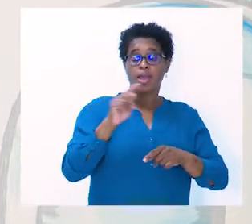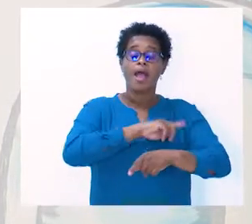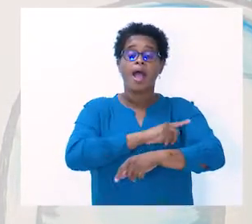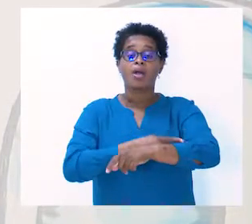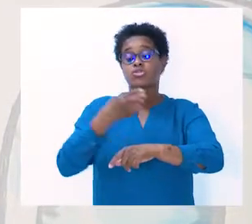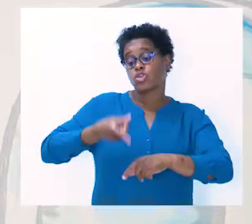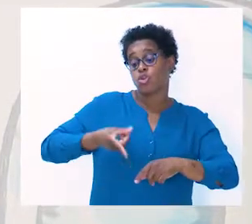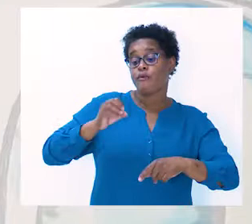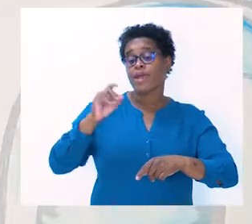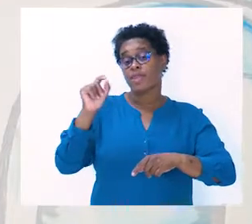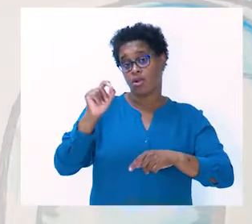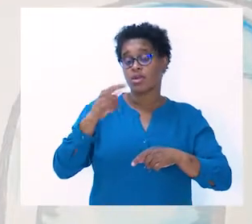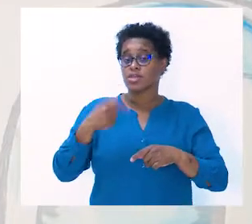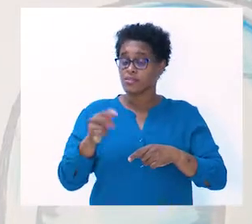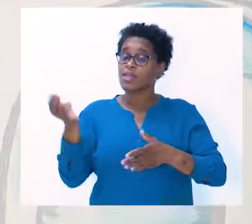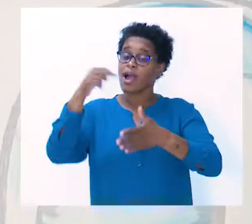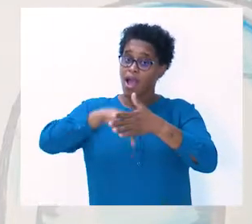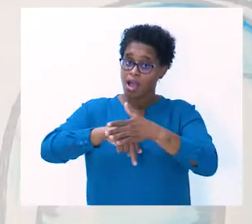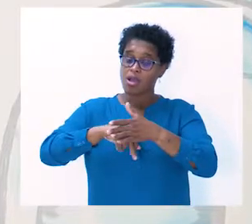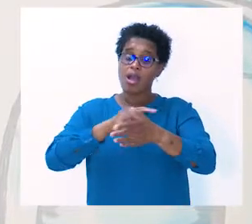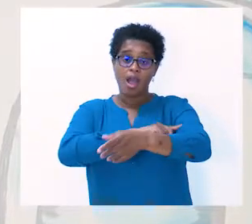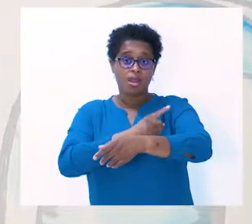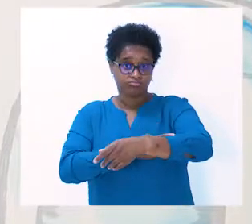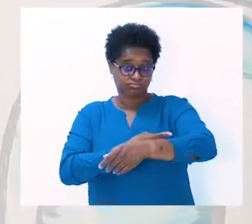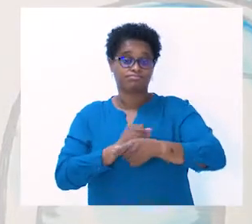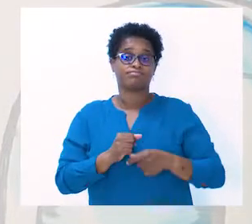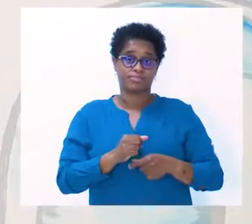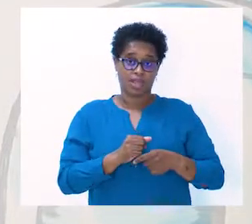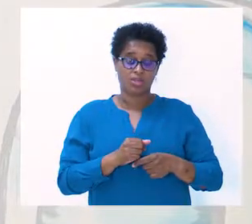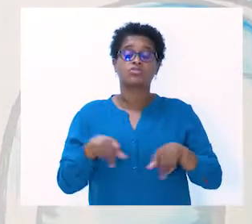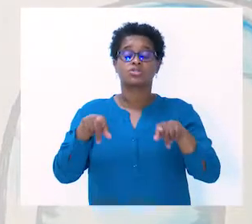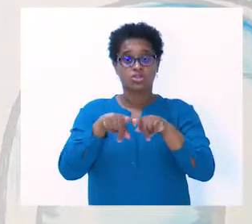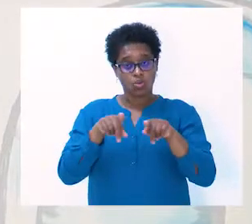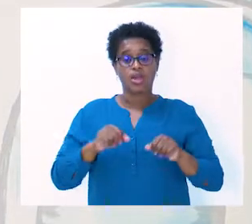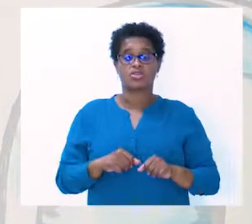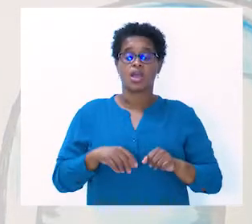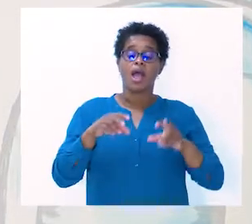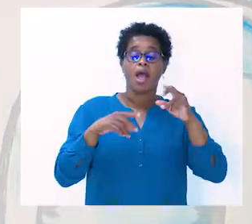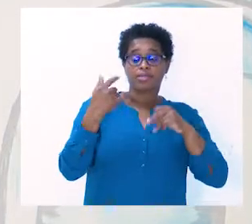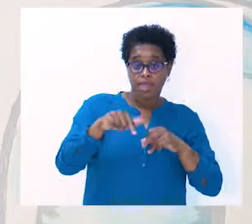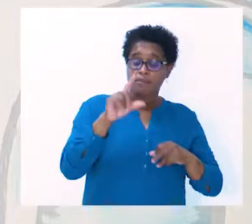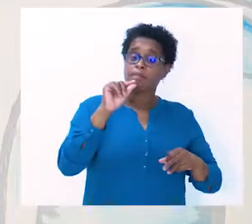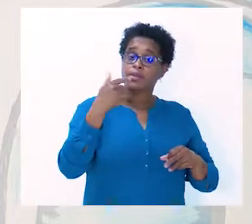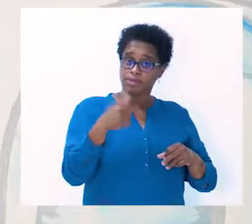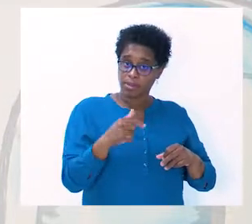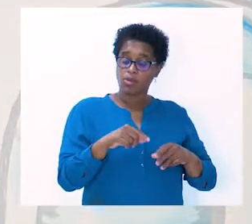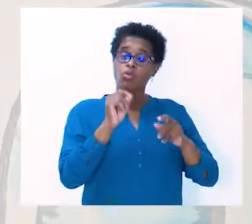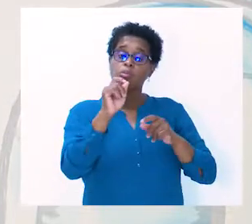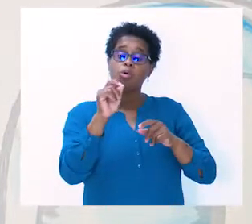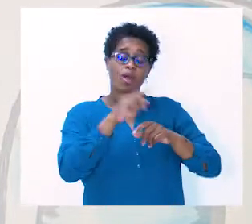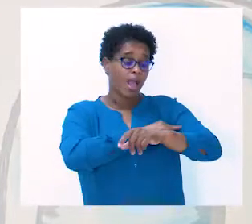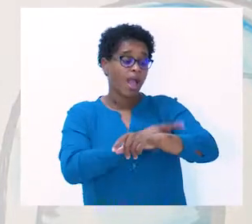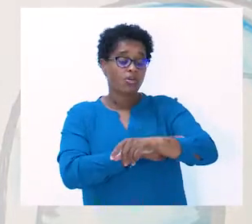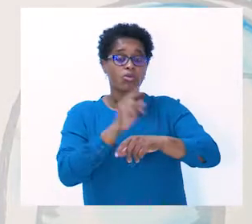de 90 graus, então devem ter ângulos internos iguais. Há também, e o ponto ângulo no ponto